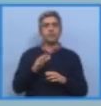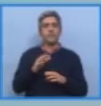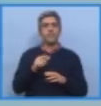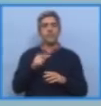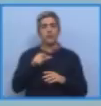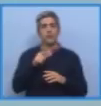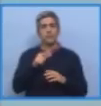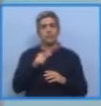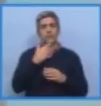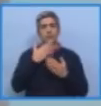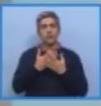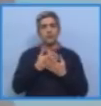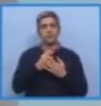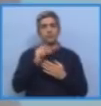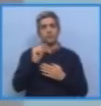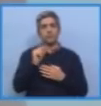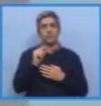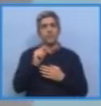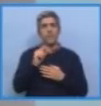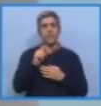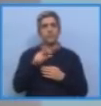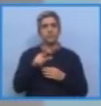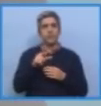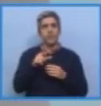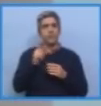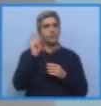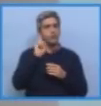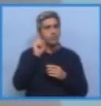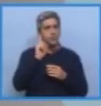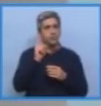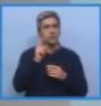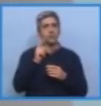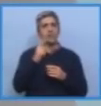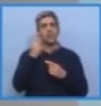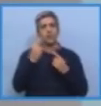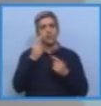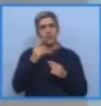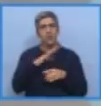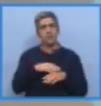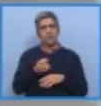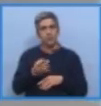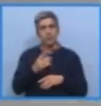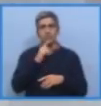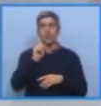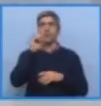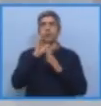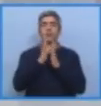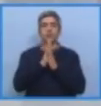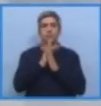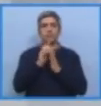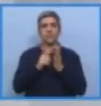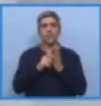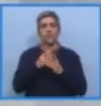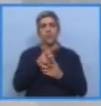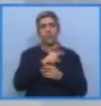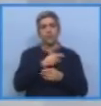esta passagem remete-nos precisamente para esta dimensão, para a importância de alguém que perdoa em nome de Deus as faltas de